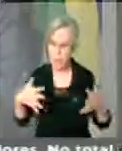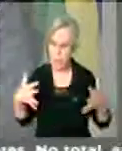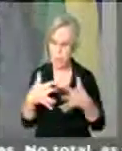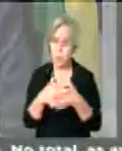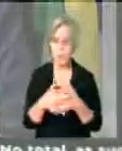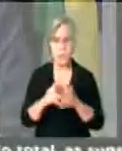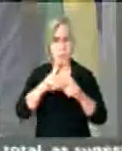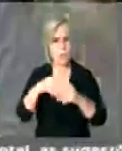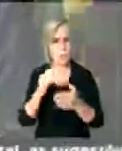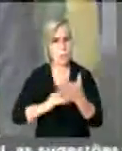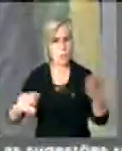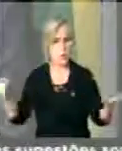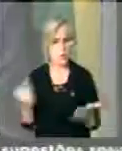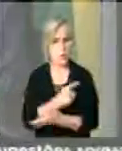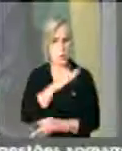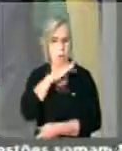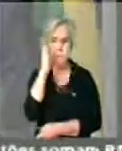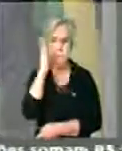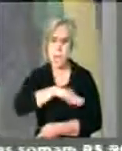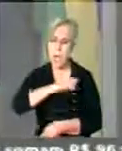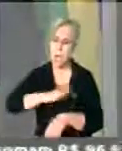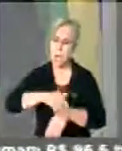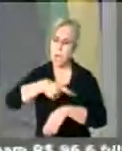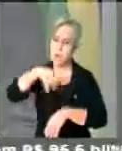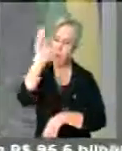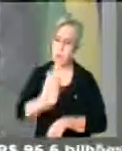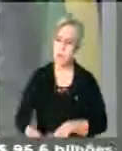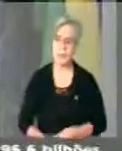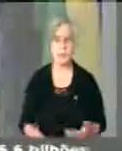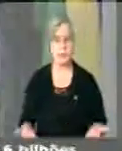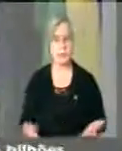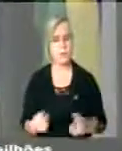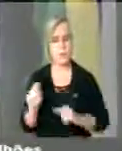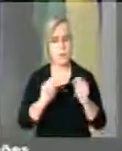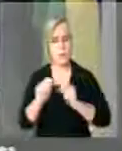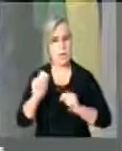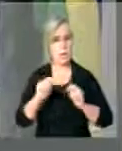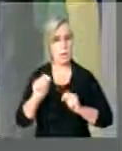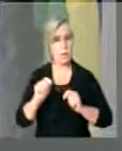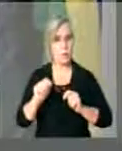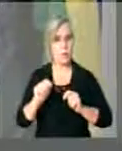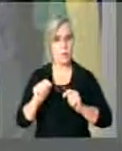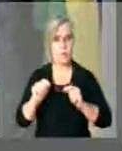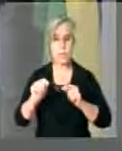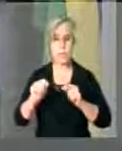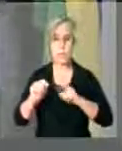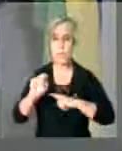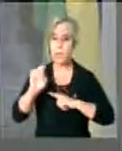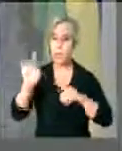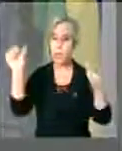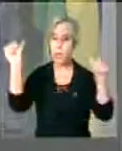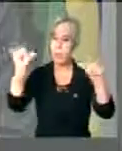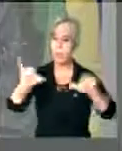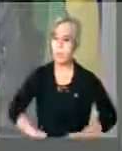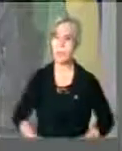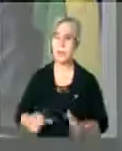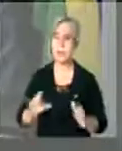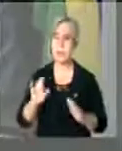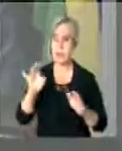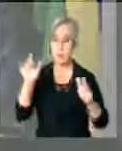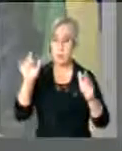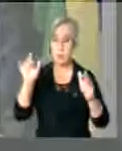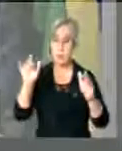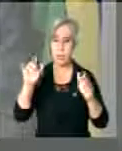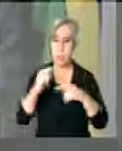essa situação que se encontra o Brasil, a economia que menos cresce no mundo. Pior, não é só não